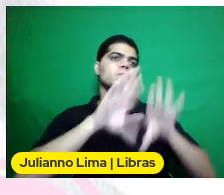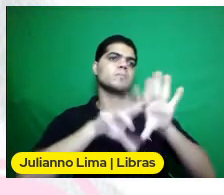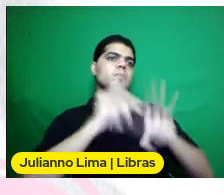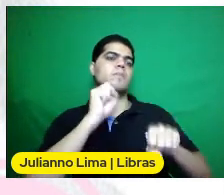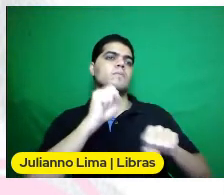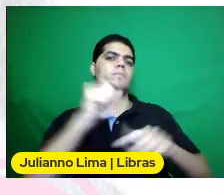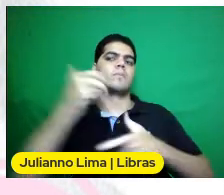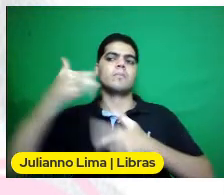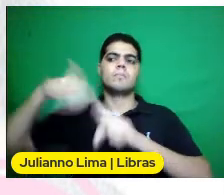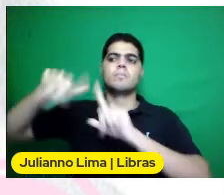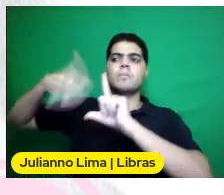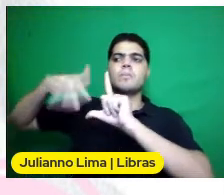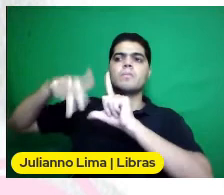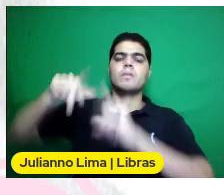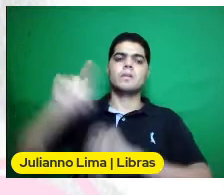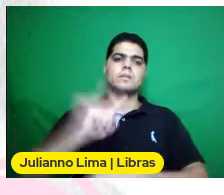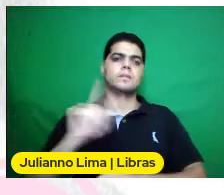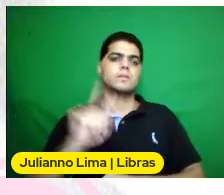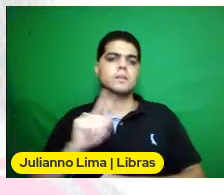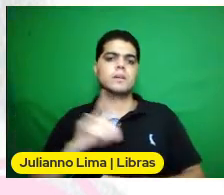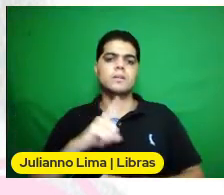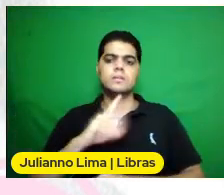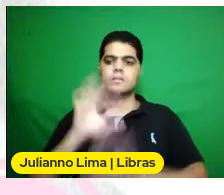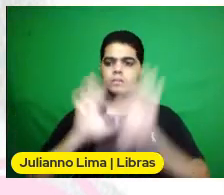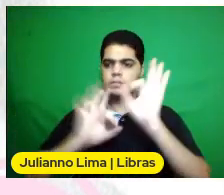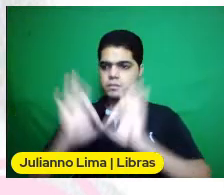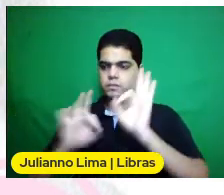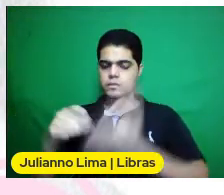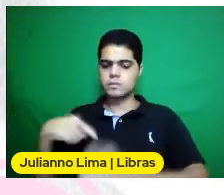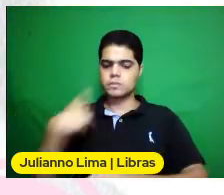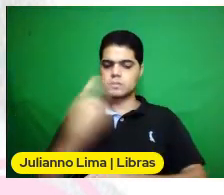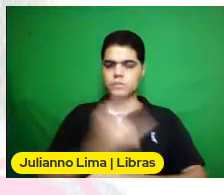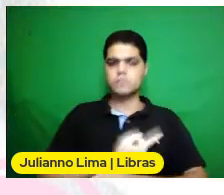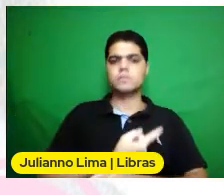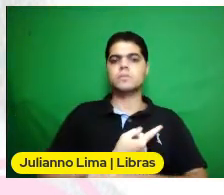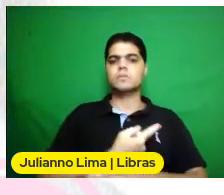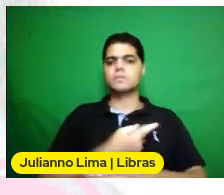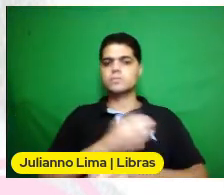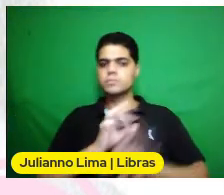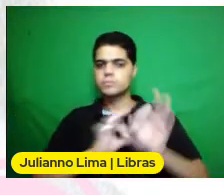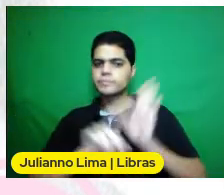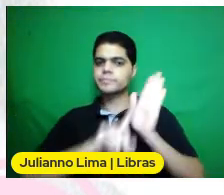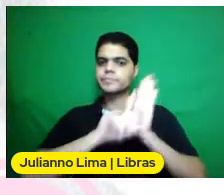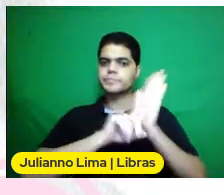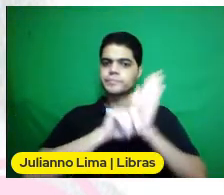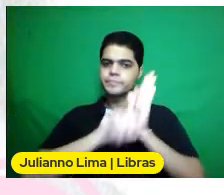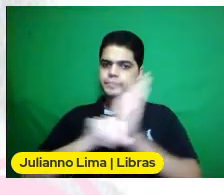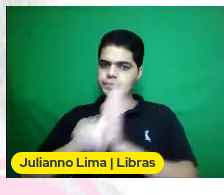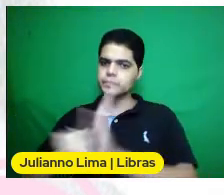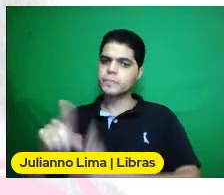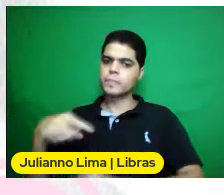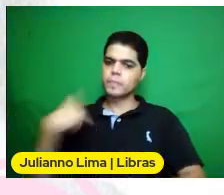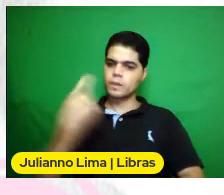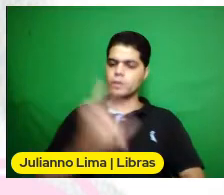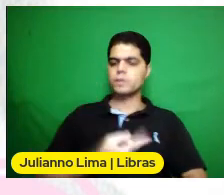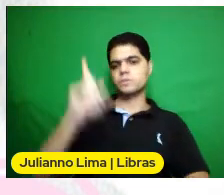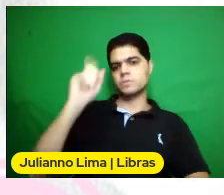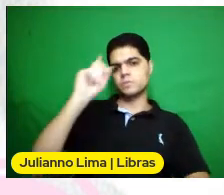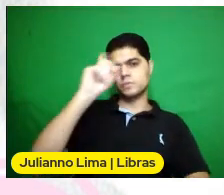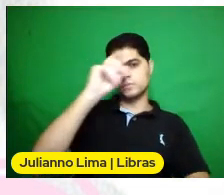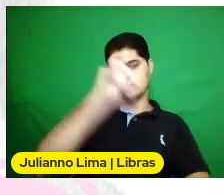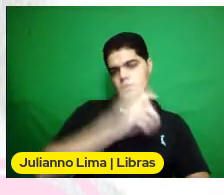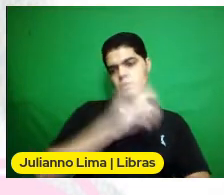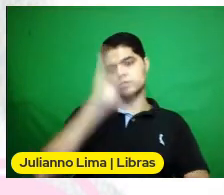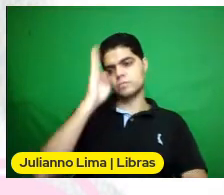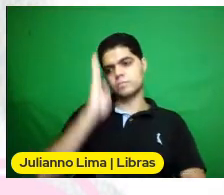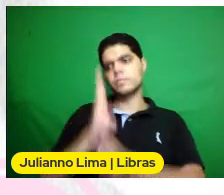formar uma pessoa que é roteirista. Nós fomos buscando informação, fomos pegando um curso aqui, outro ali. E a nossa maior dificuldade foi fazer aquilo que a gente ainda